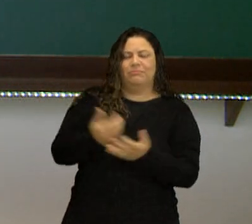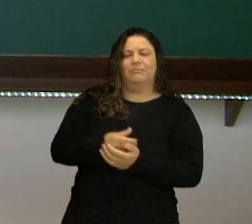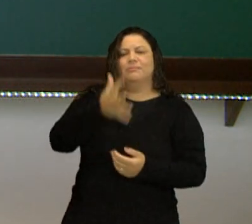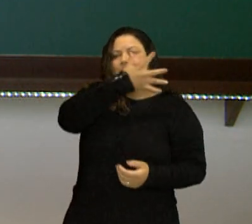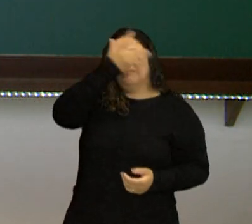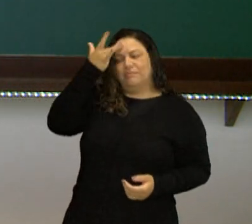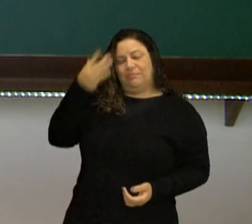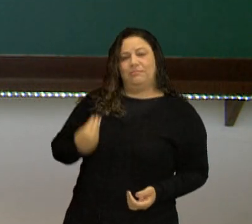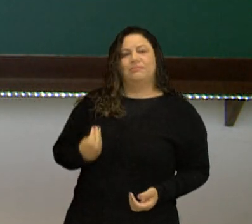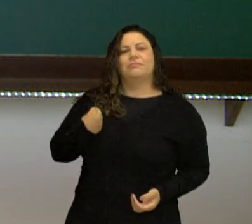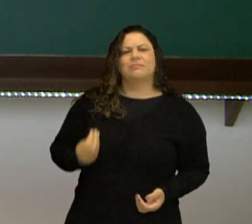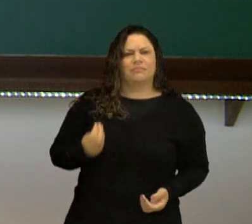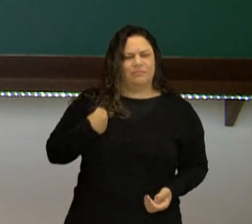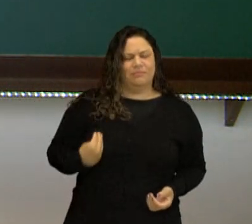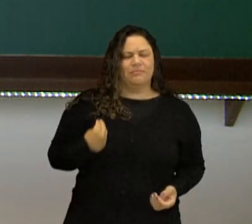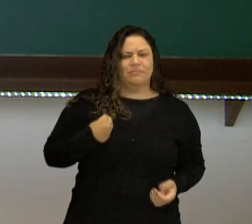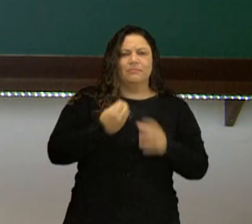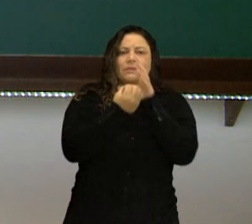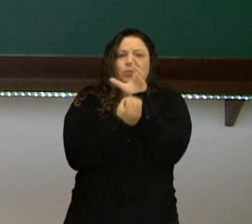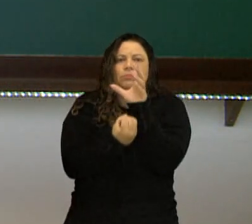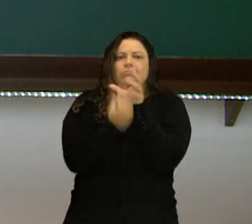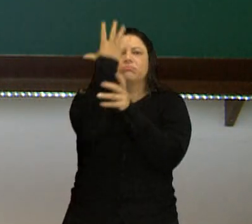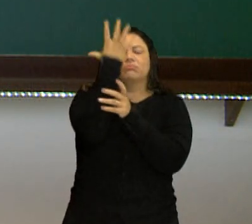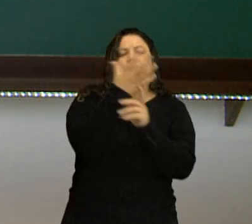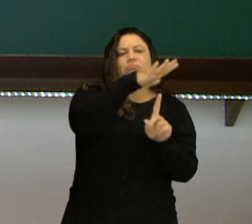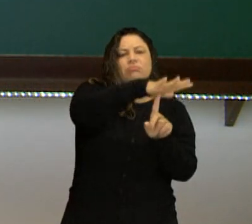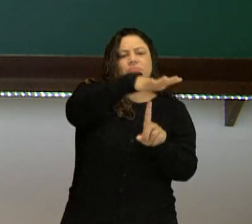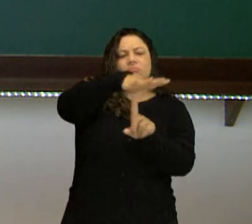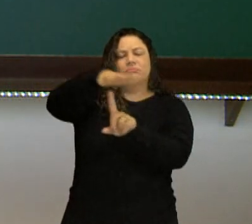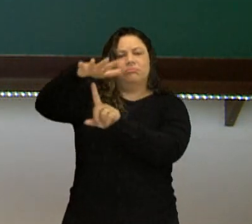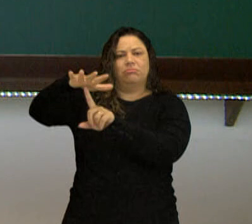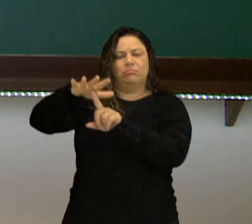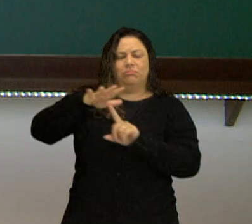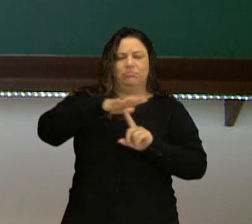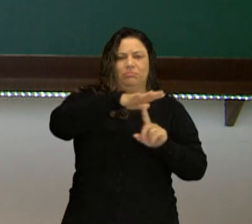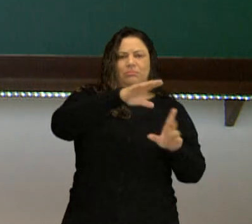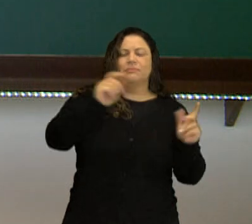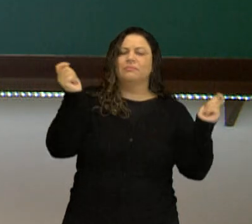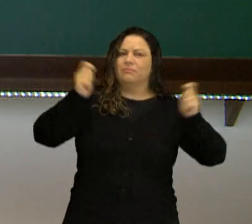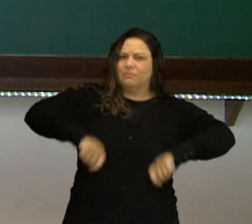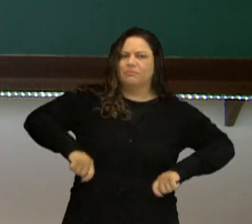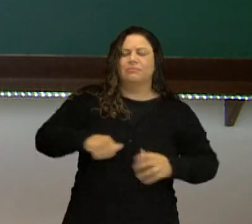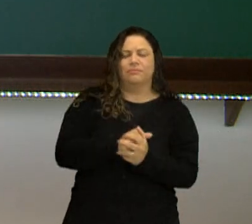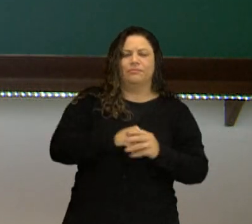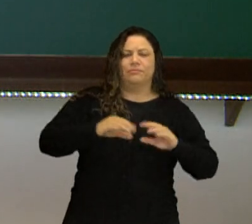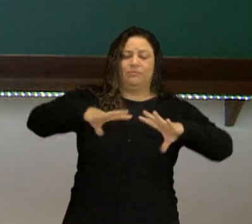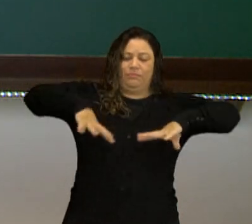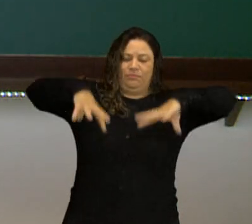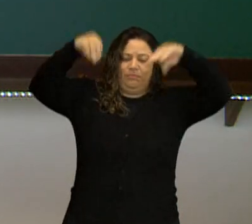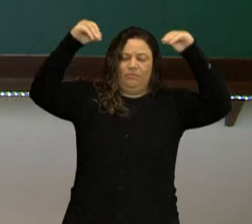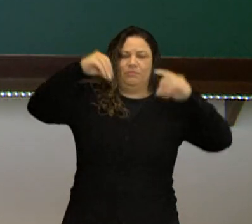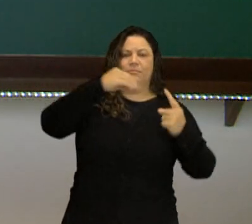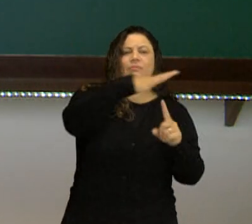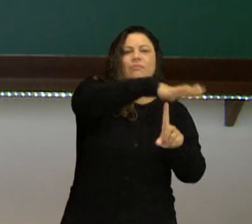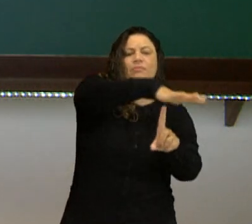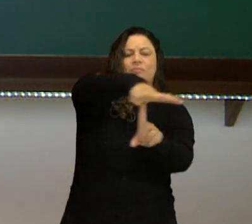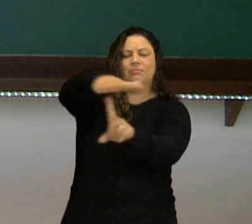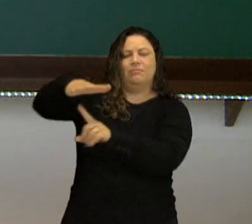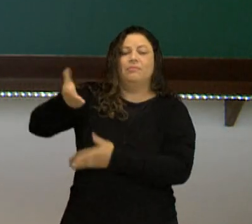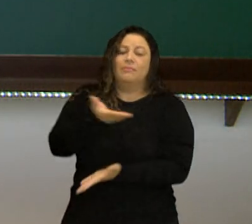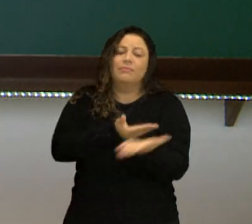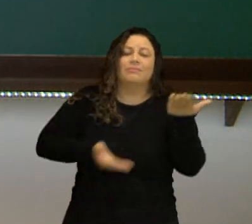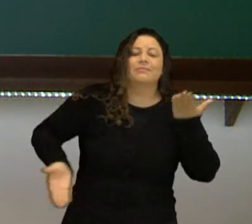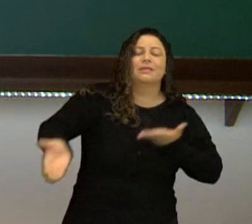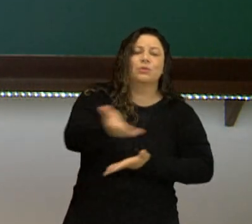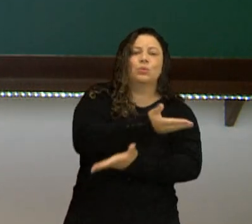vivia, eles formavam então aí essas feiras em volta do castelo para então fazer as trocas comerciais. E